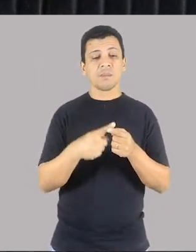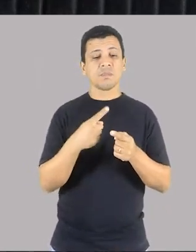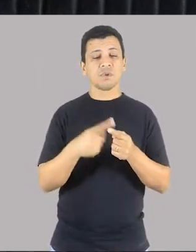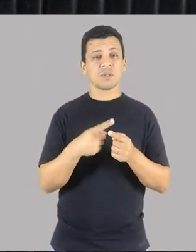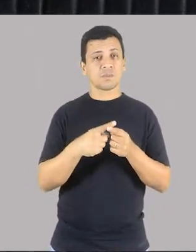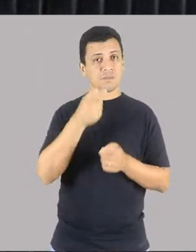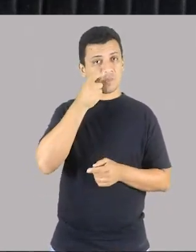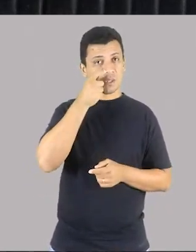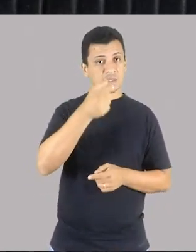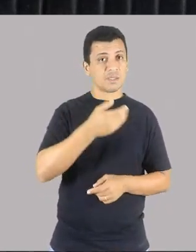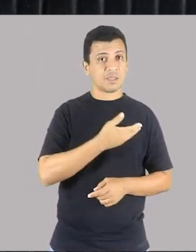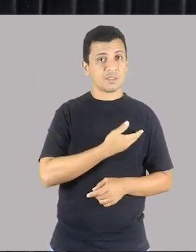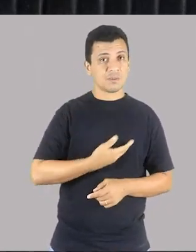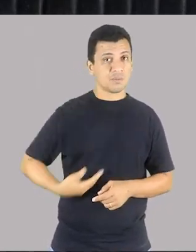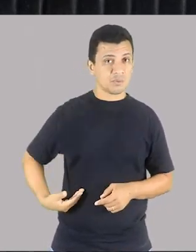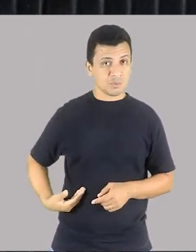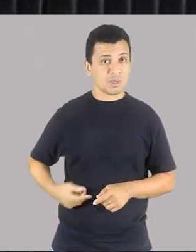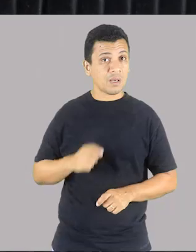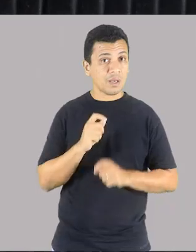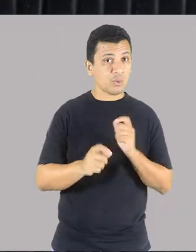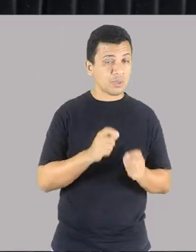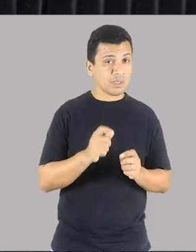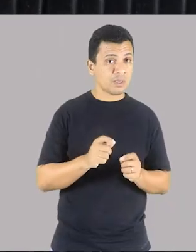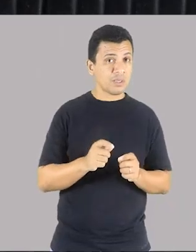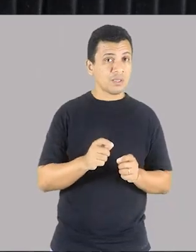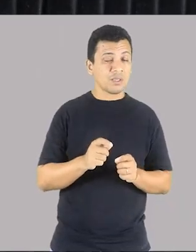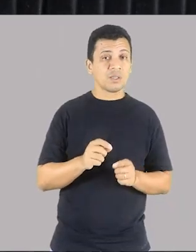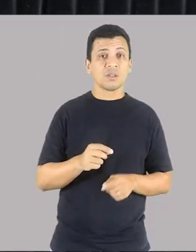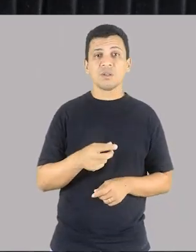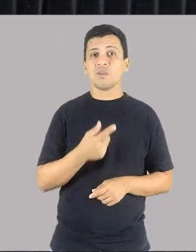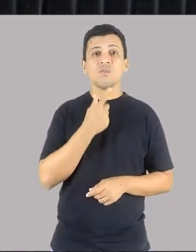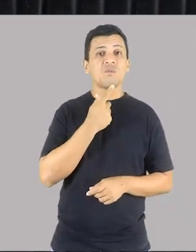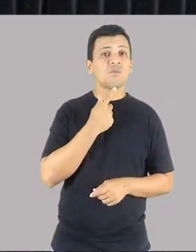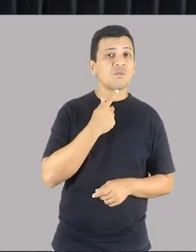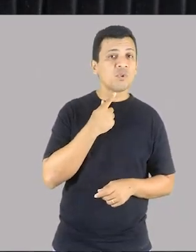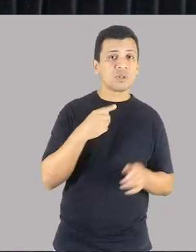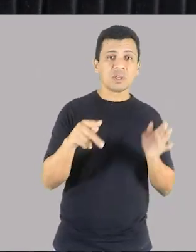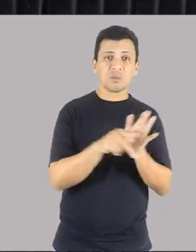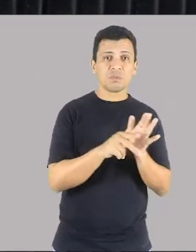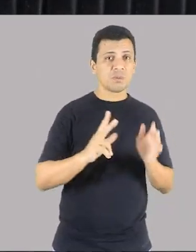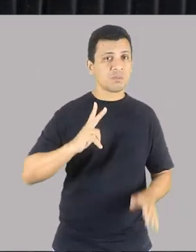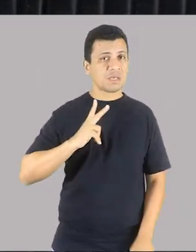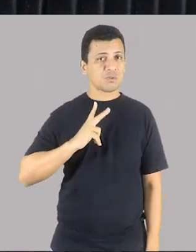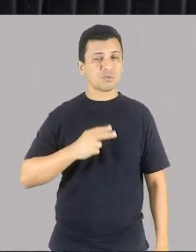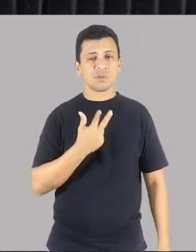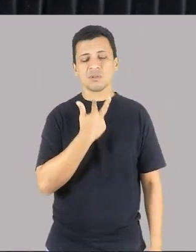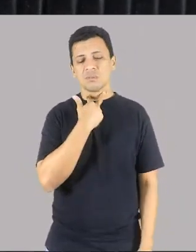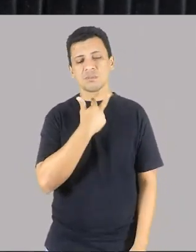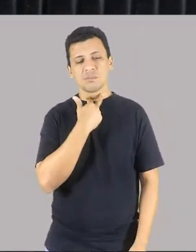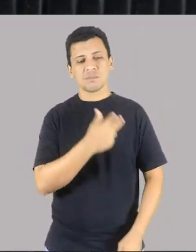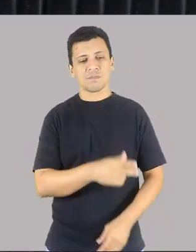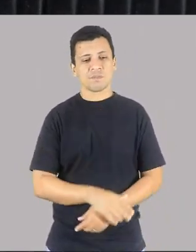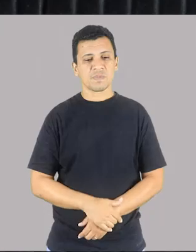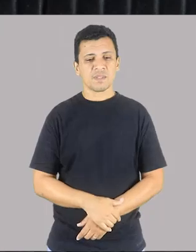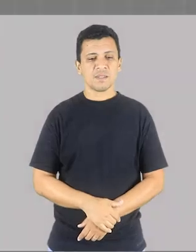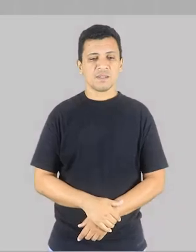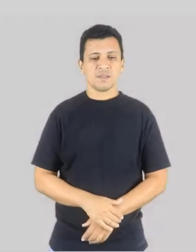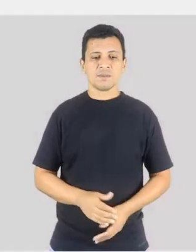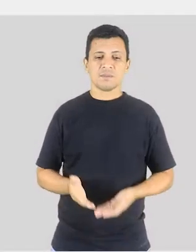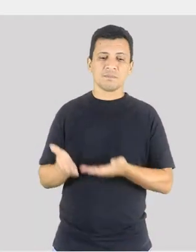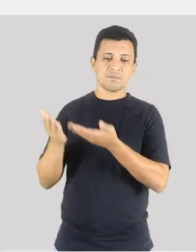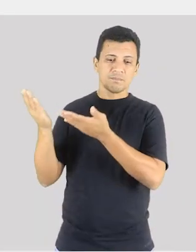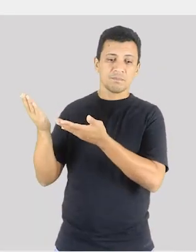exemplo, tenha se cometido um pequeno furto contra a administração pública, não é possível que haja aplicabilidade desse princípio,